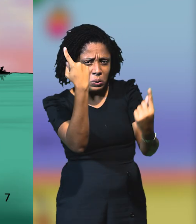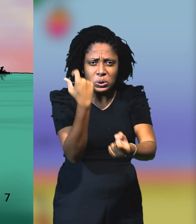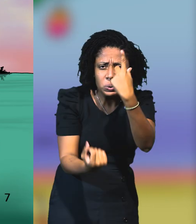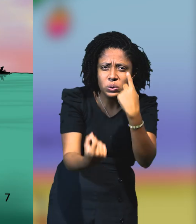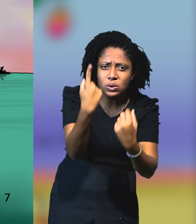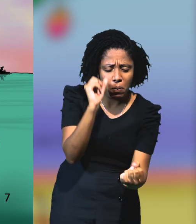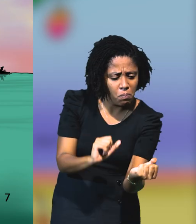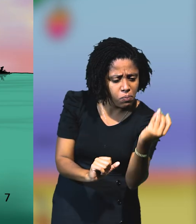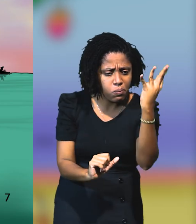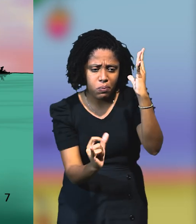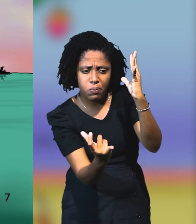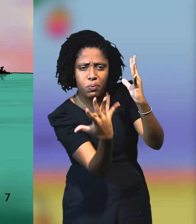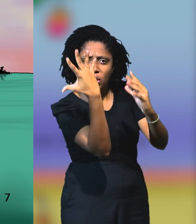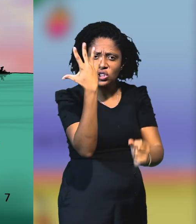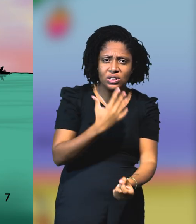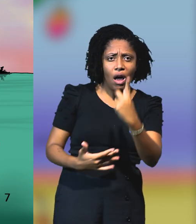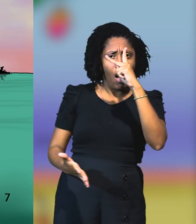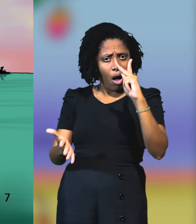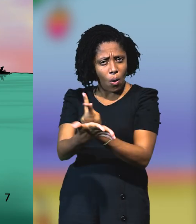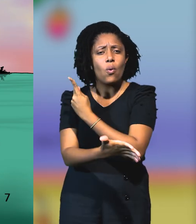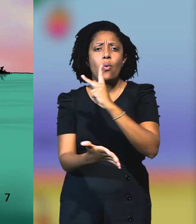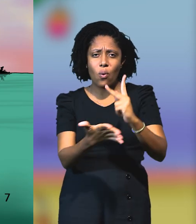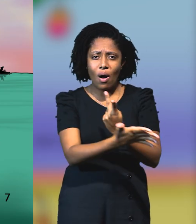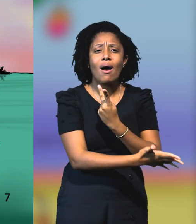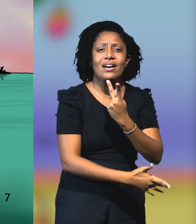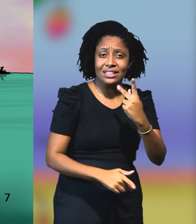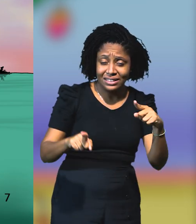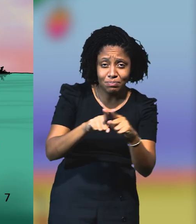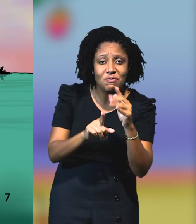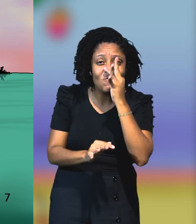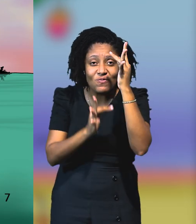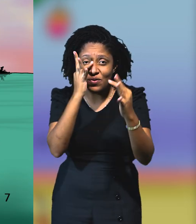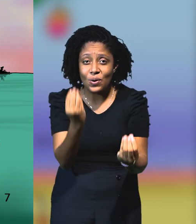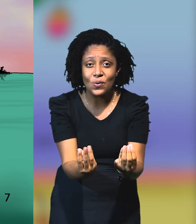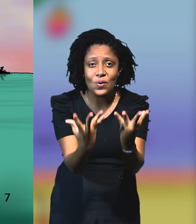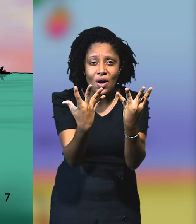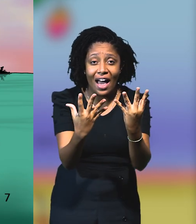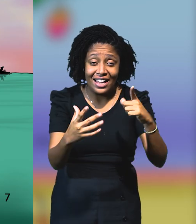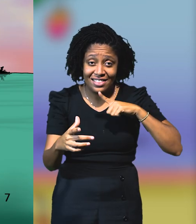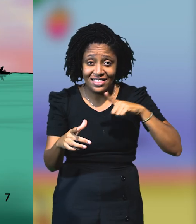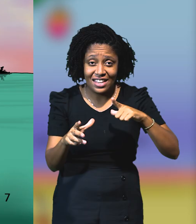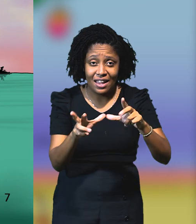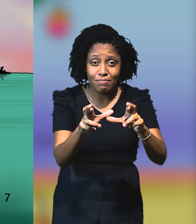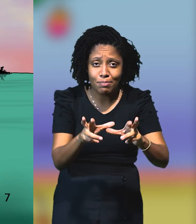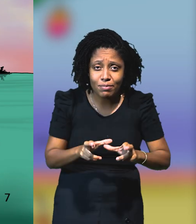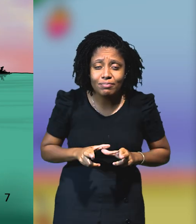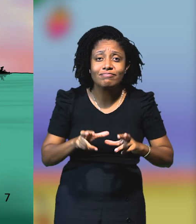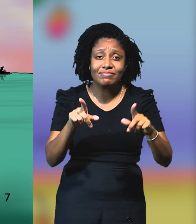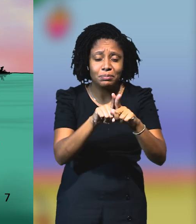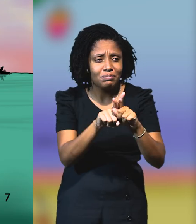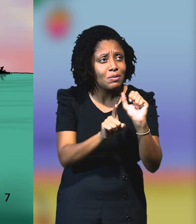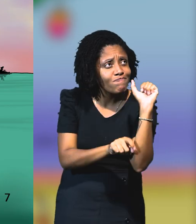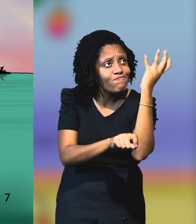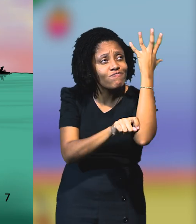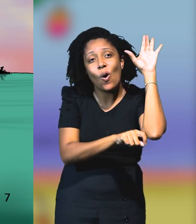plantas diferentes, acontecimentos e muita flor. De lá vinham os caranguejos, o palmito e o